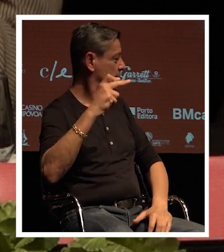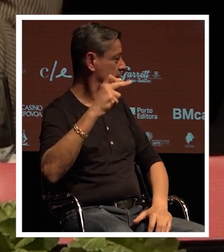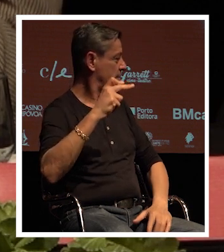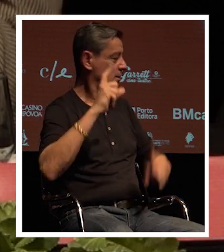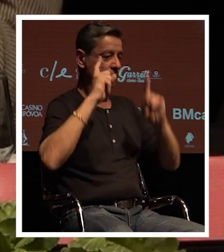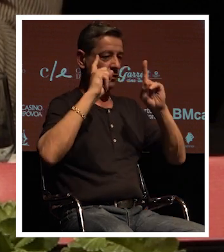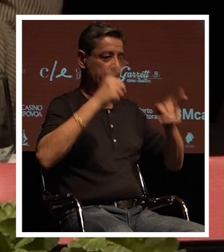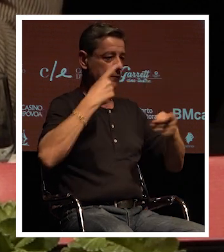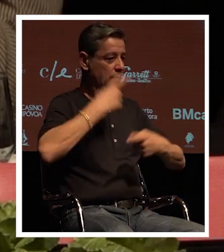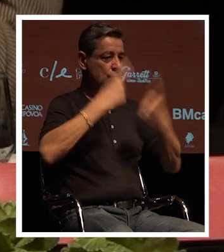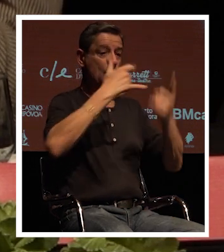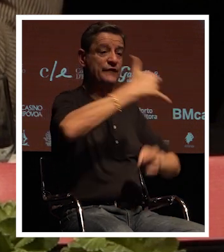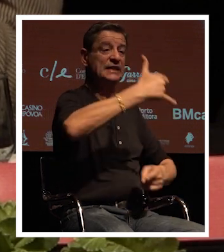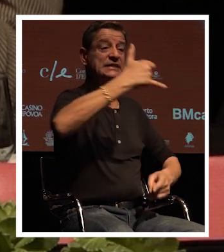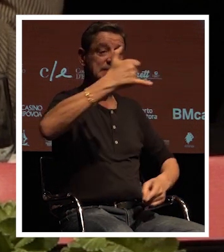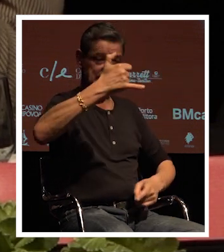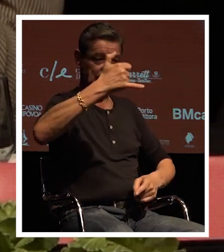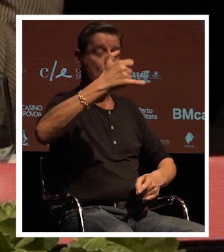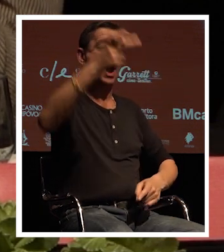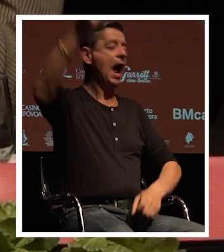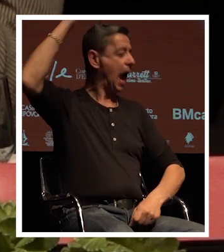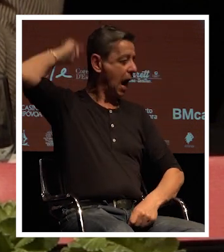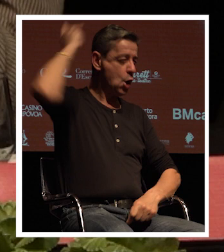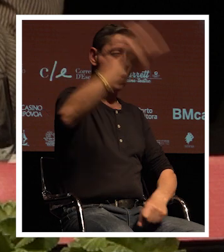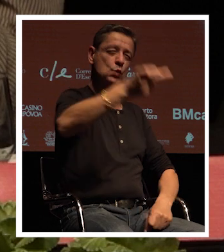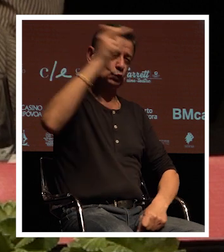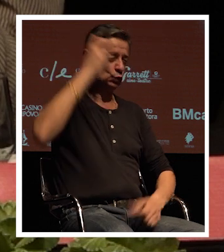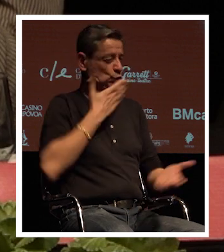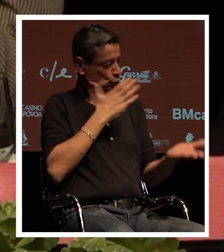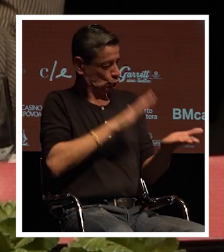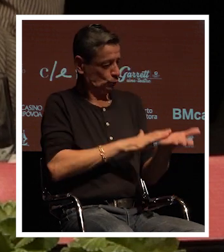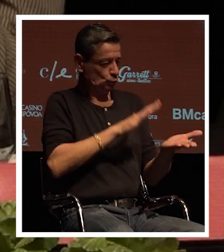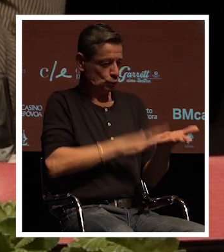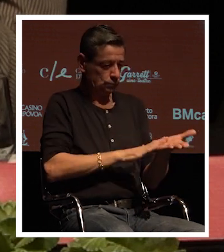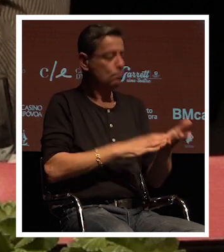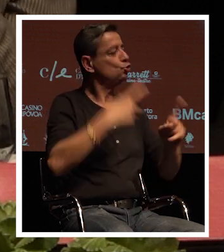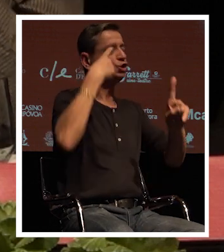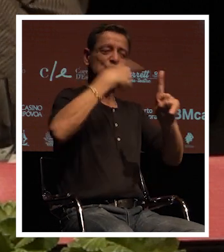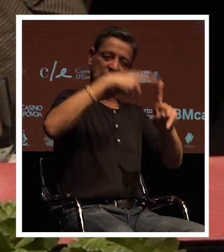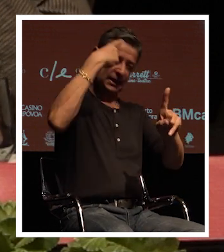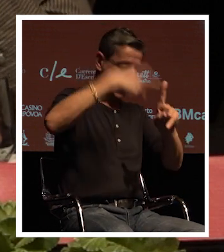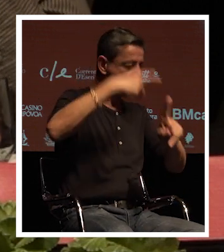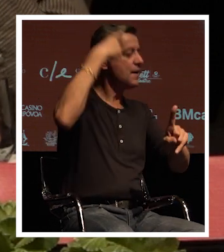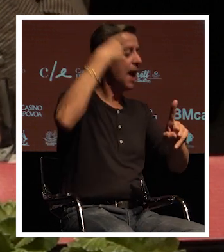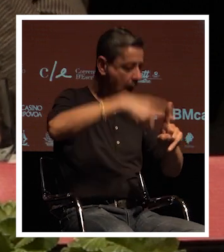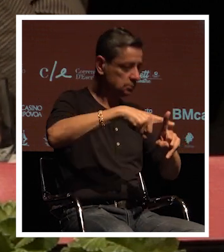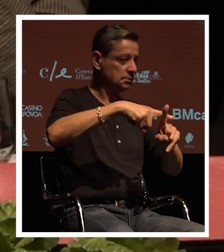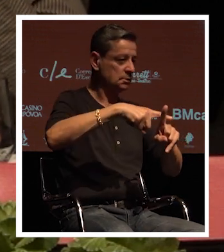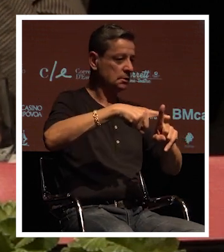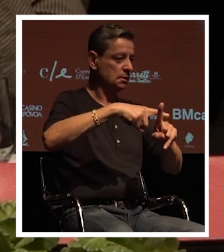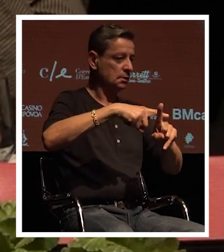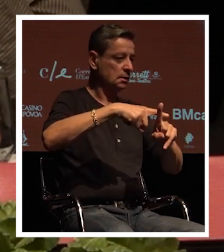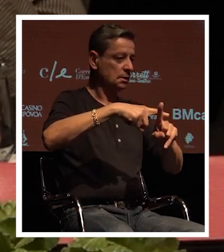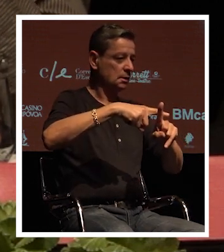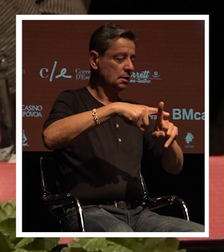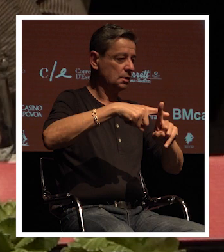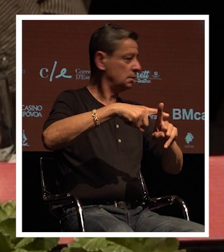com os seus viçosos 25 anos eh muito fresquinhos muito criativa h e com